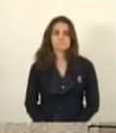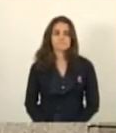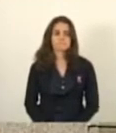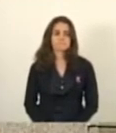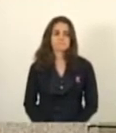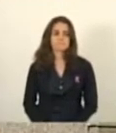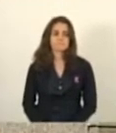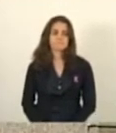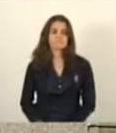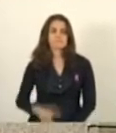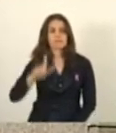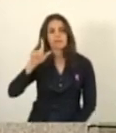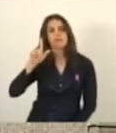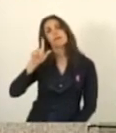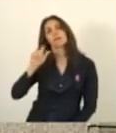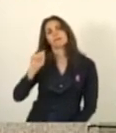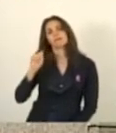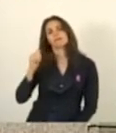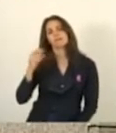Deputado Marcos Garcia.